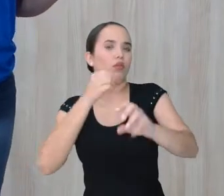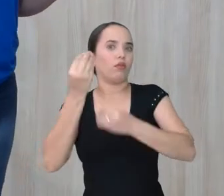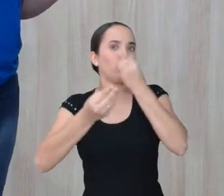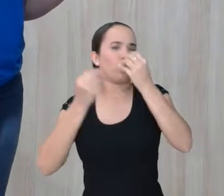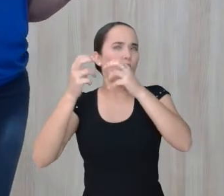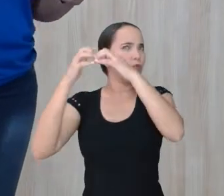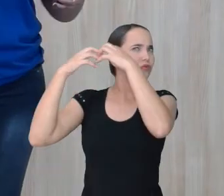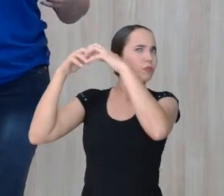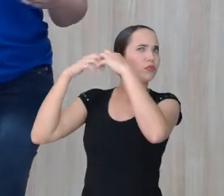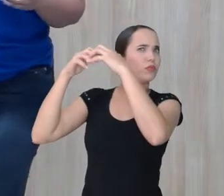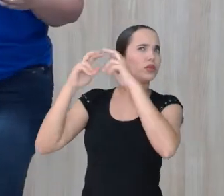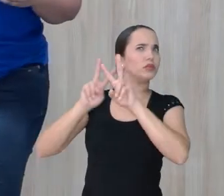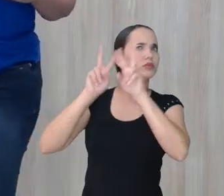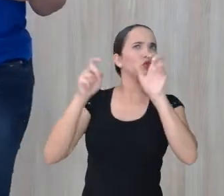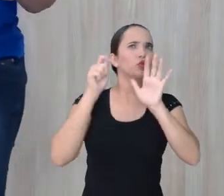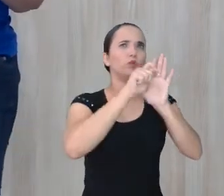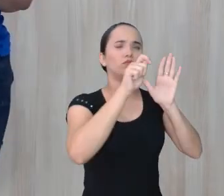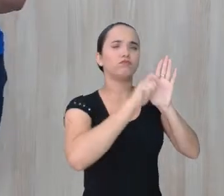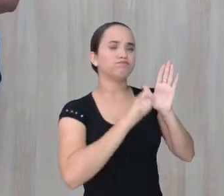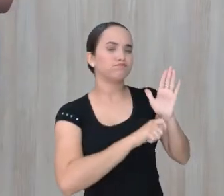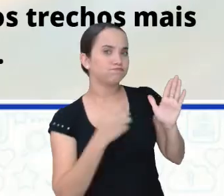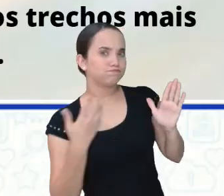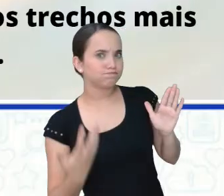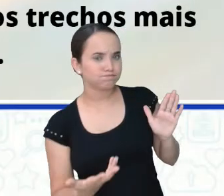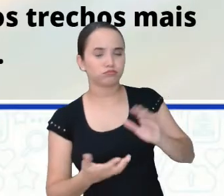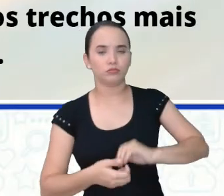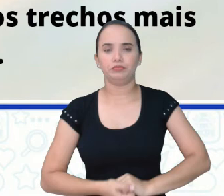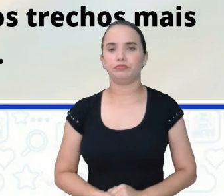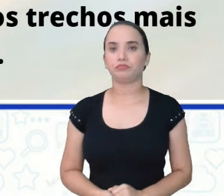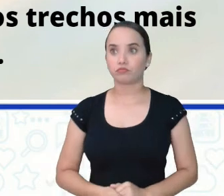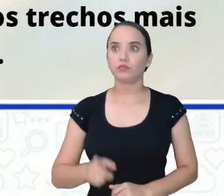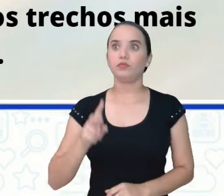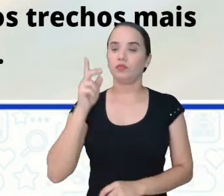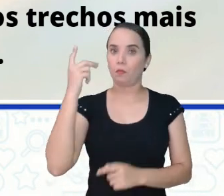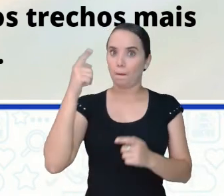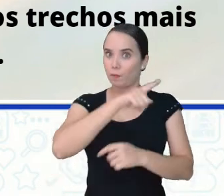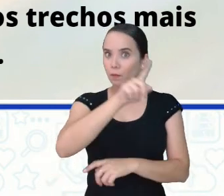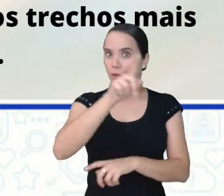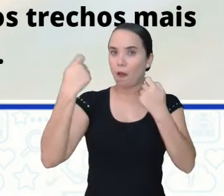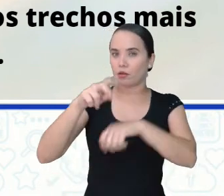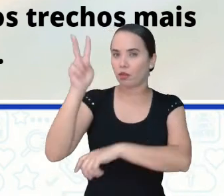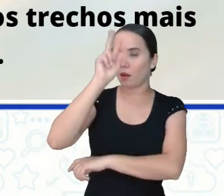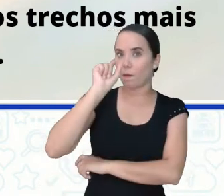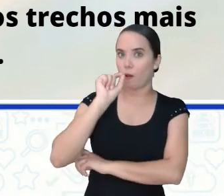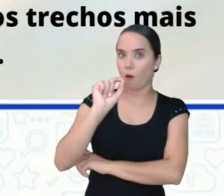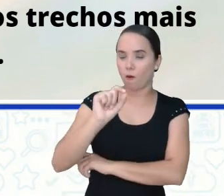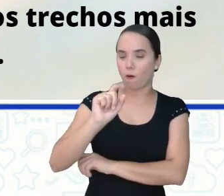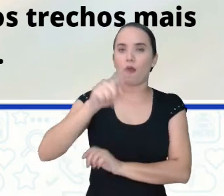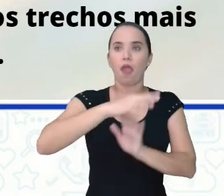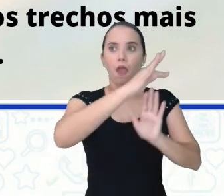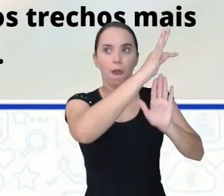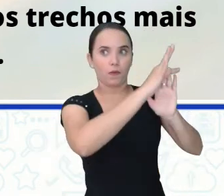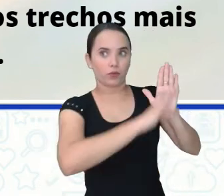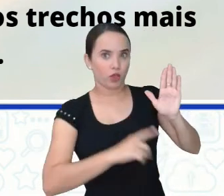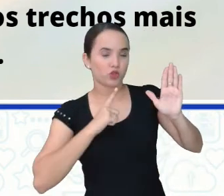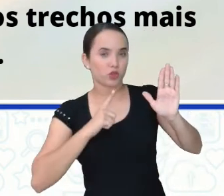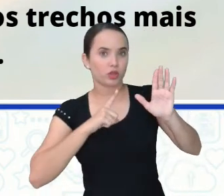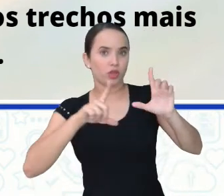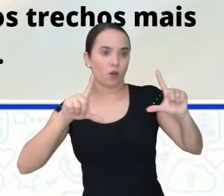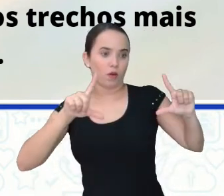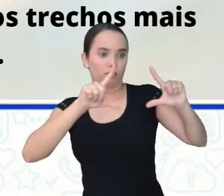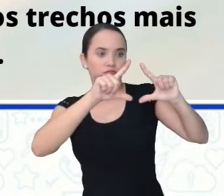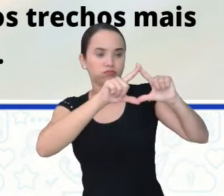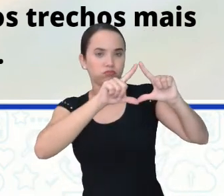na escrita da notícia? Lembra que é um texto baseado no sistema de